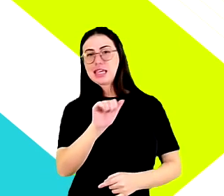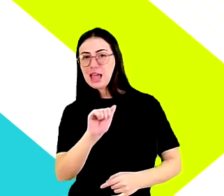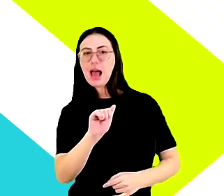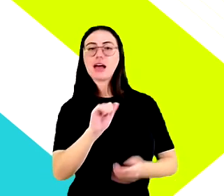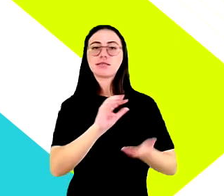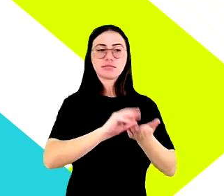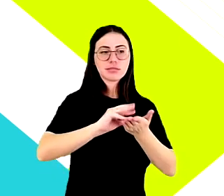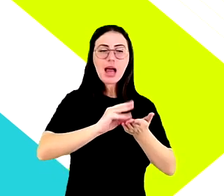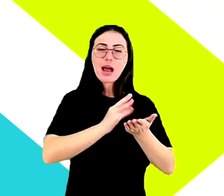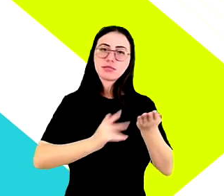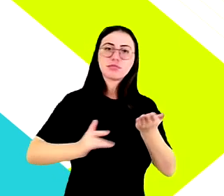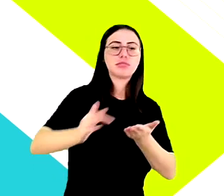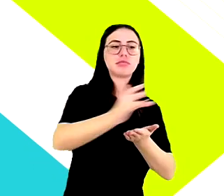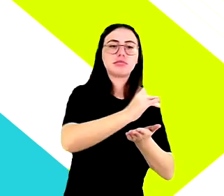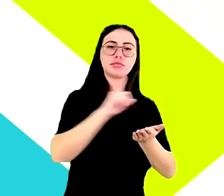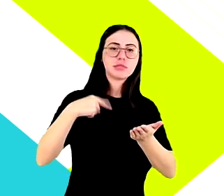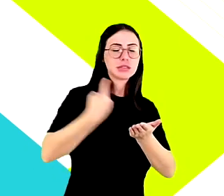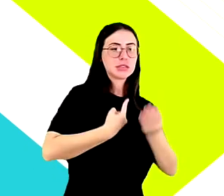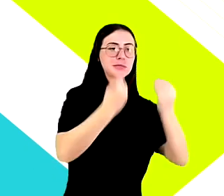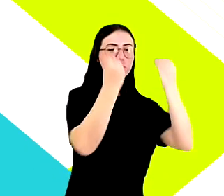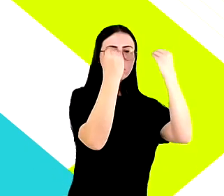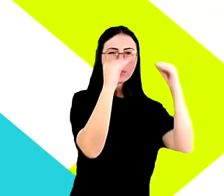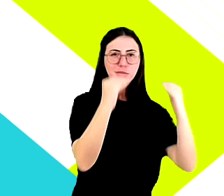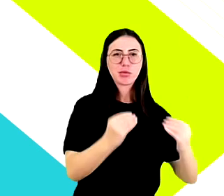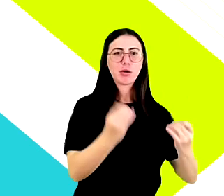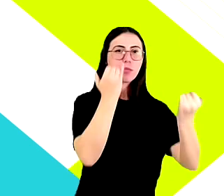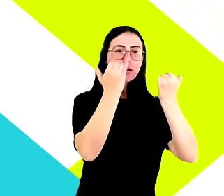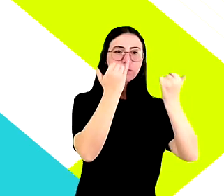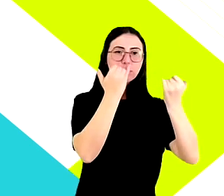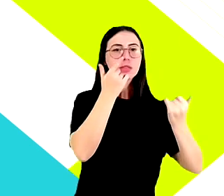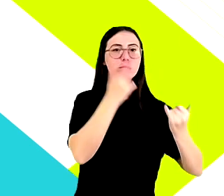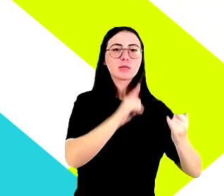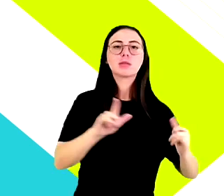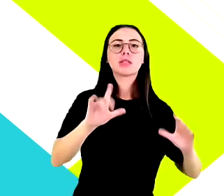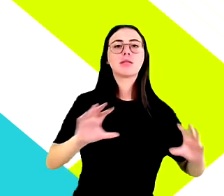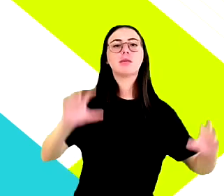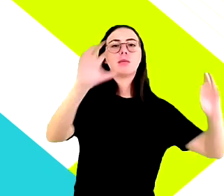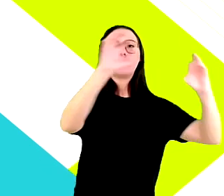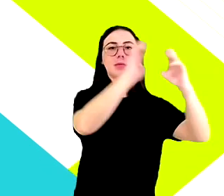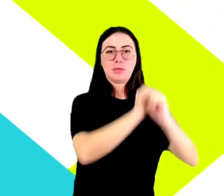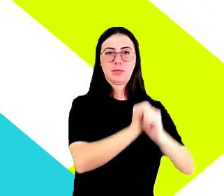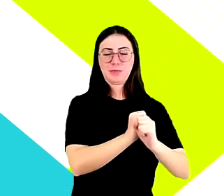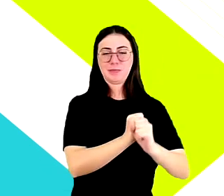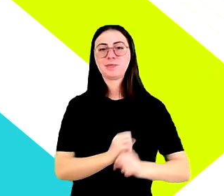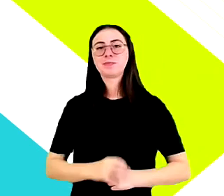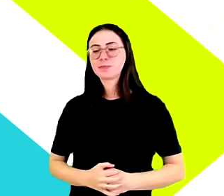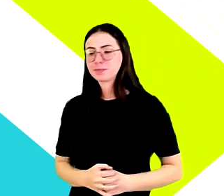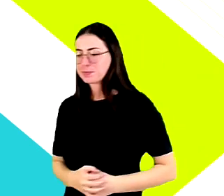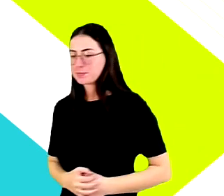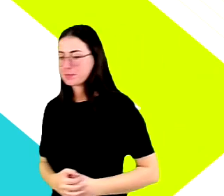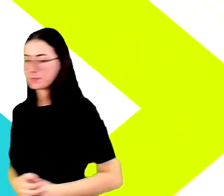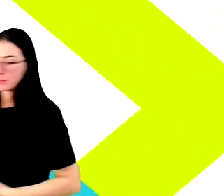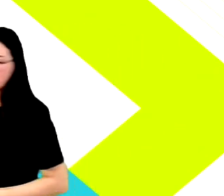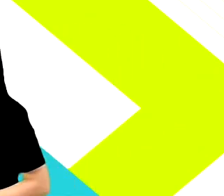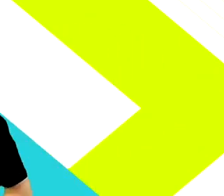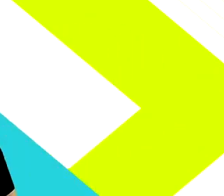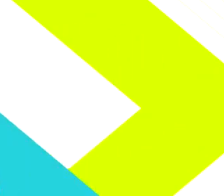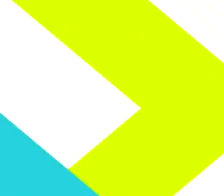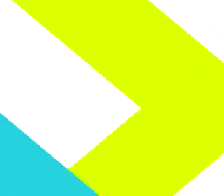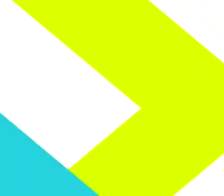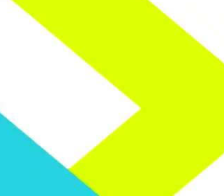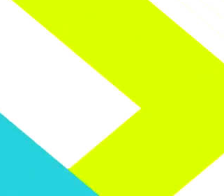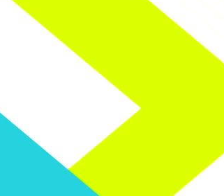para o que a gente chama das jornadas de saúde. Então, hoje em dia, programa Família, que é gestantes expandido, né? Adoção, gestação